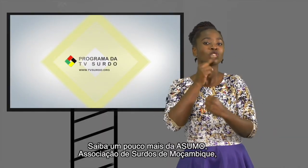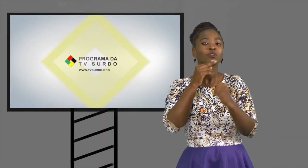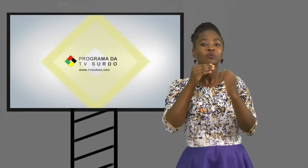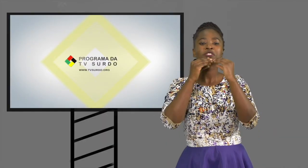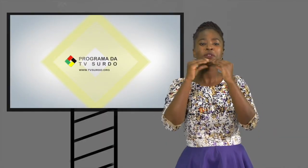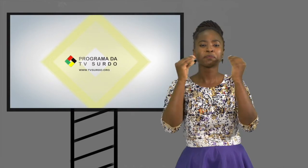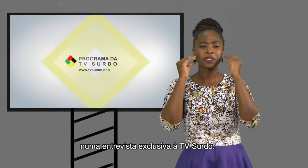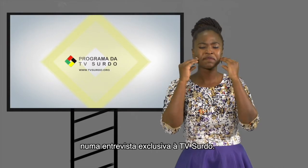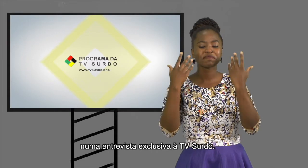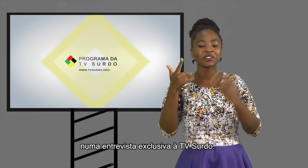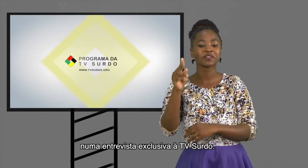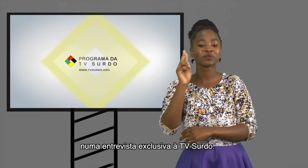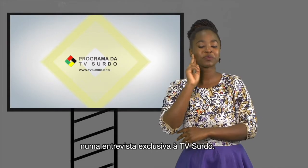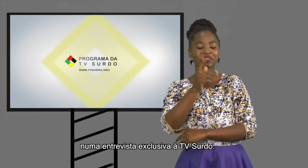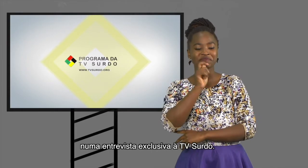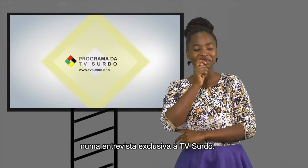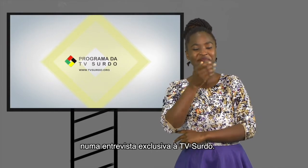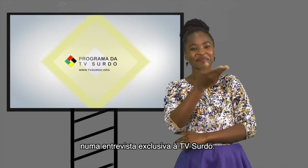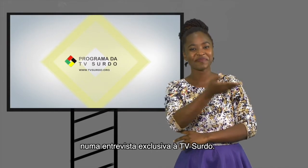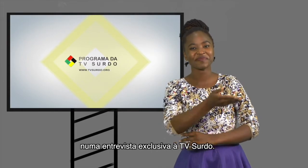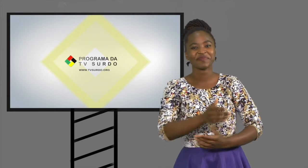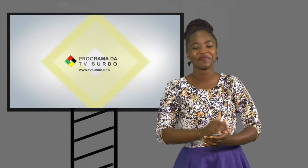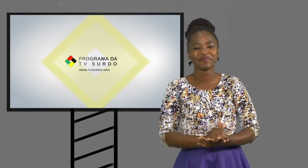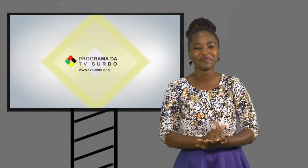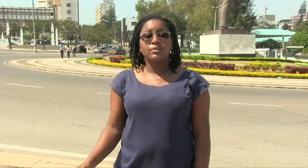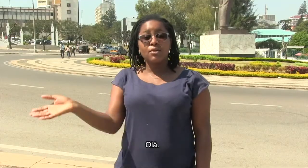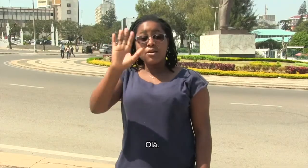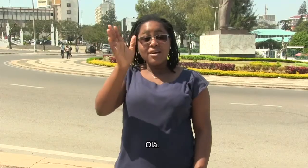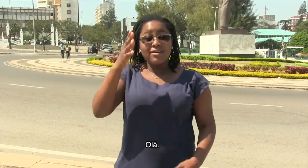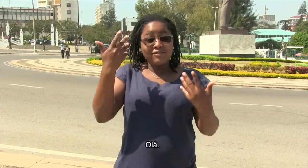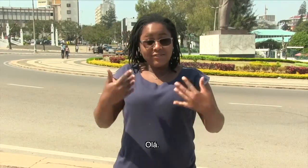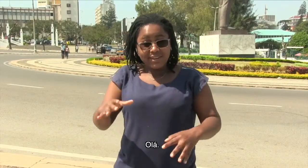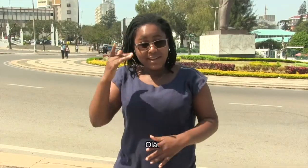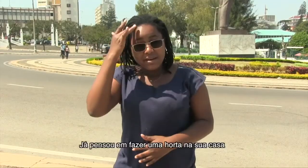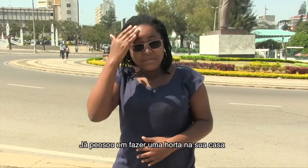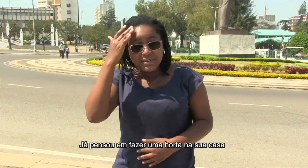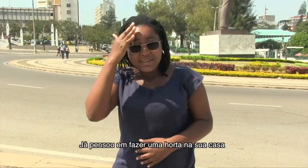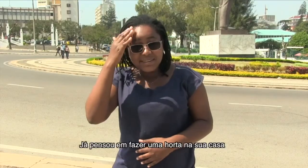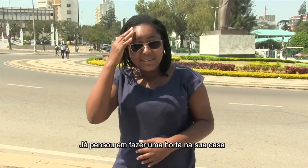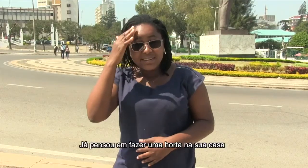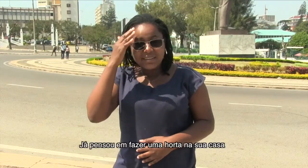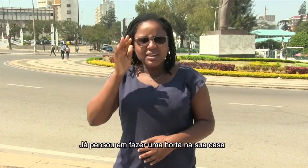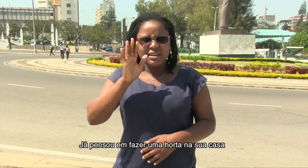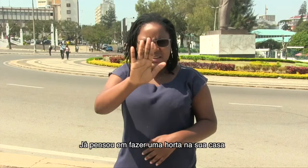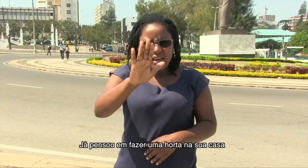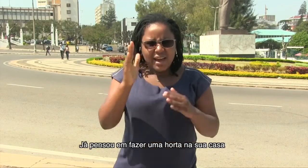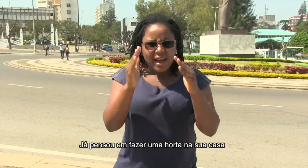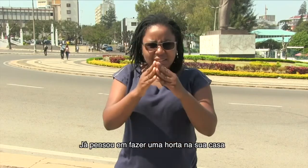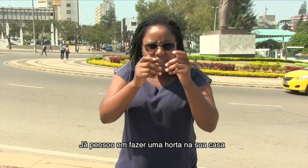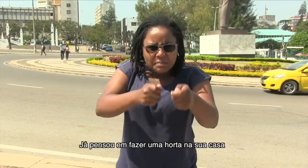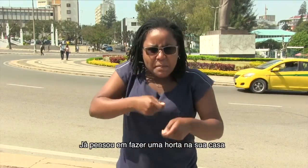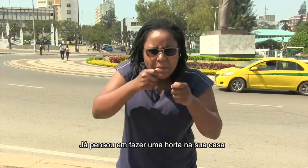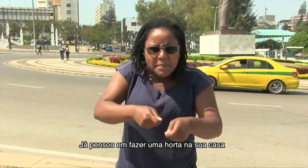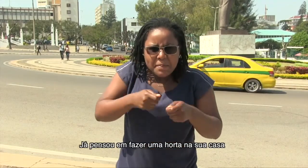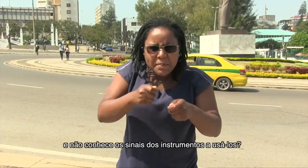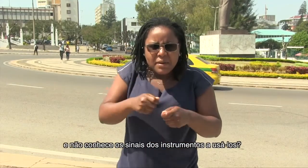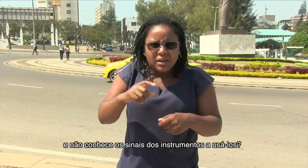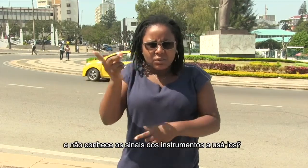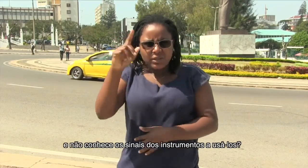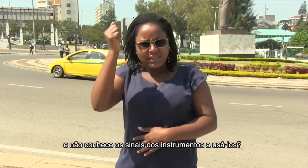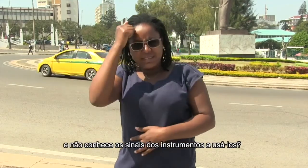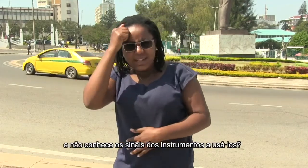de Moçambique, numa entrevista exclusiva à TV Surdo. Olá! Já pensou em fazer uma horta na sua casa e